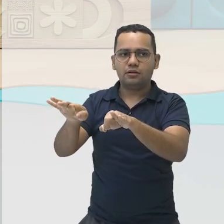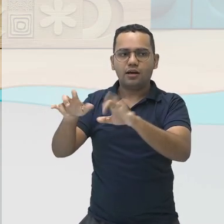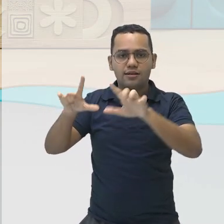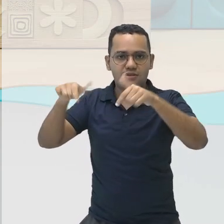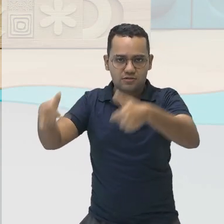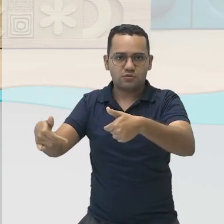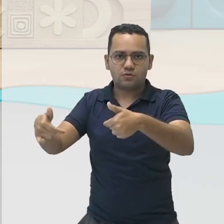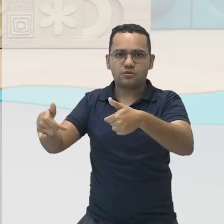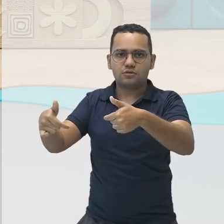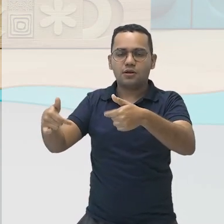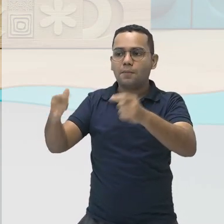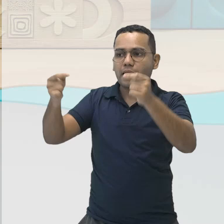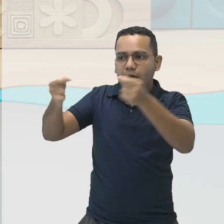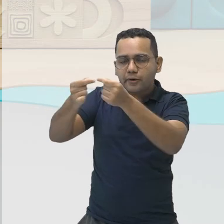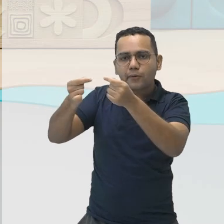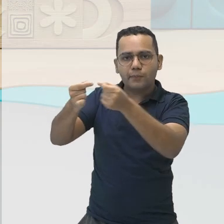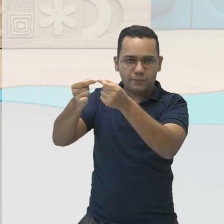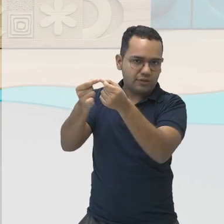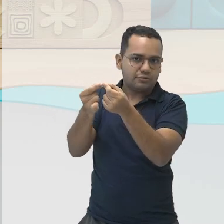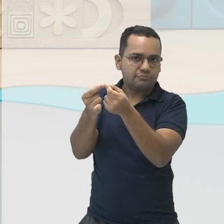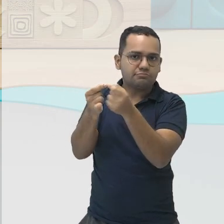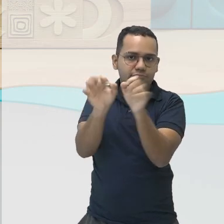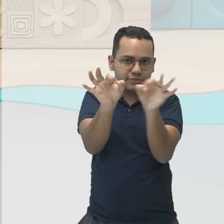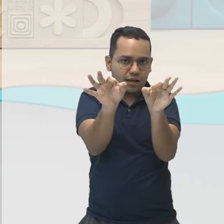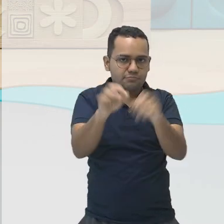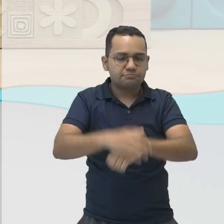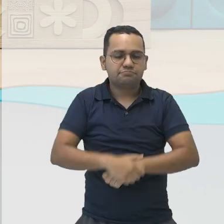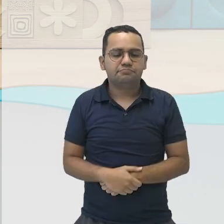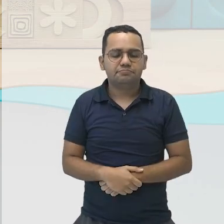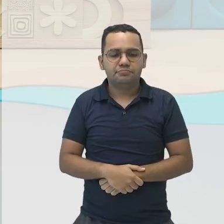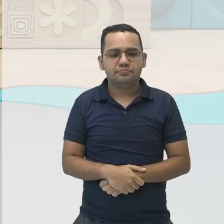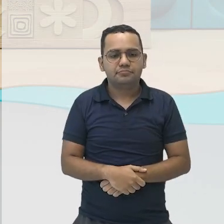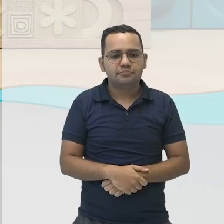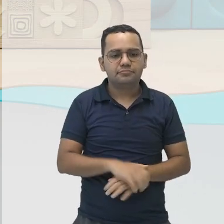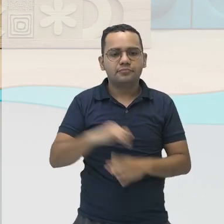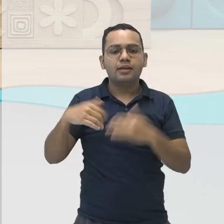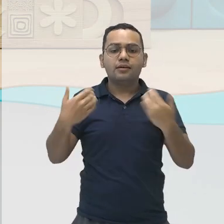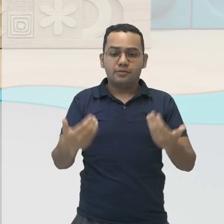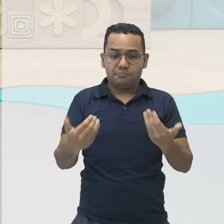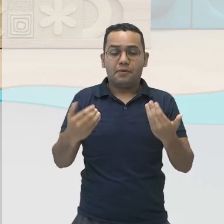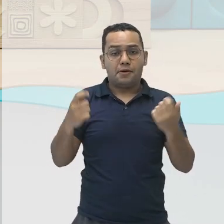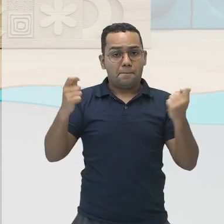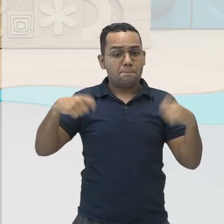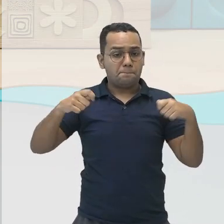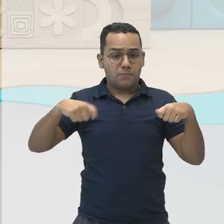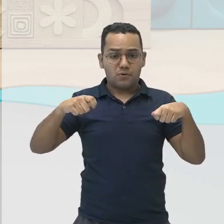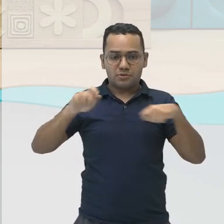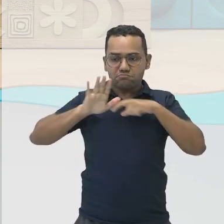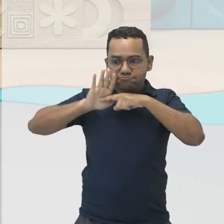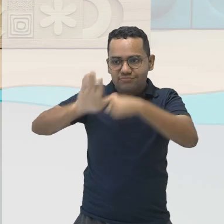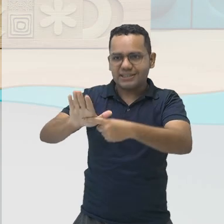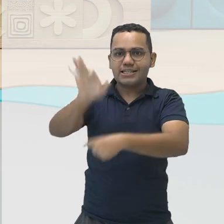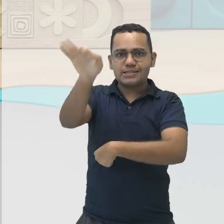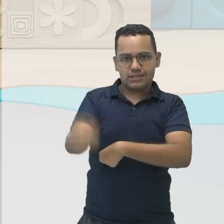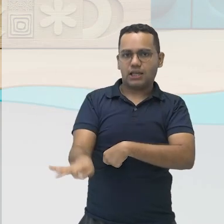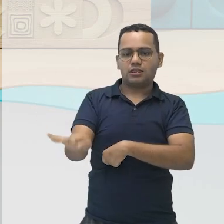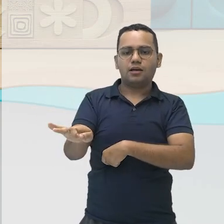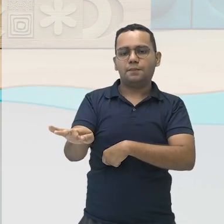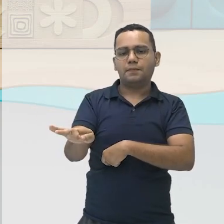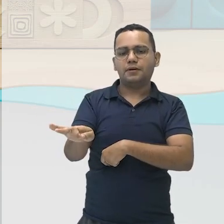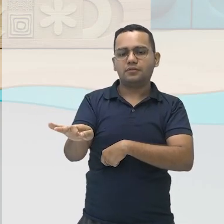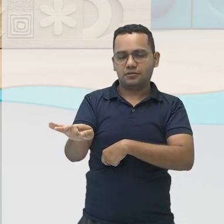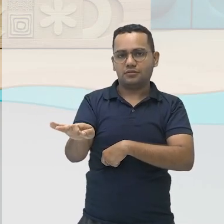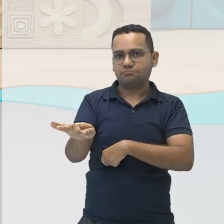aí acontecem. Então, para que a gente possa ajudar de uma forma assertiva essas